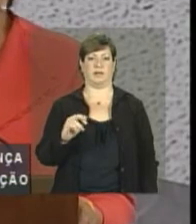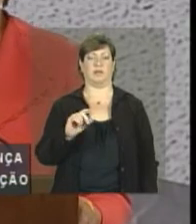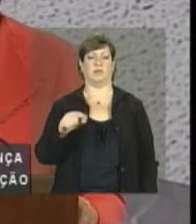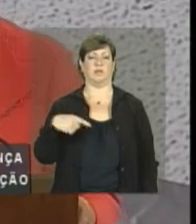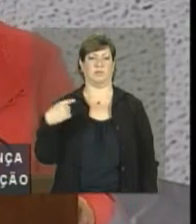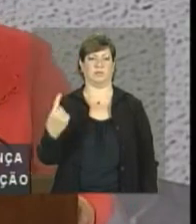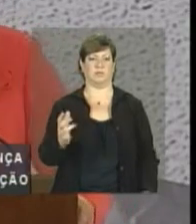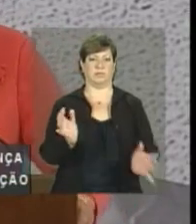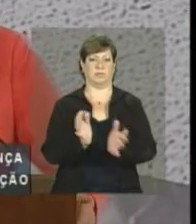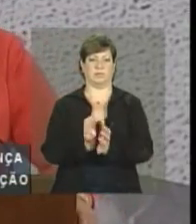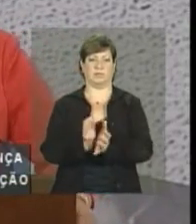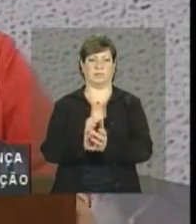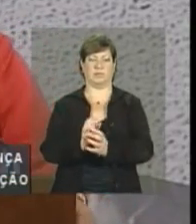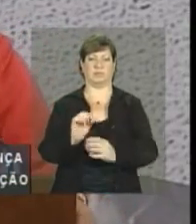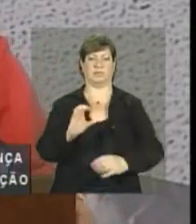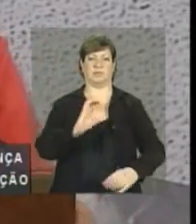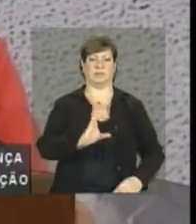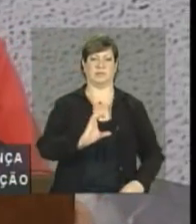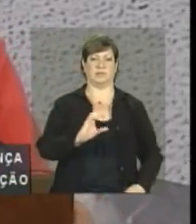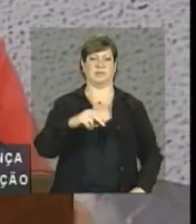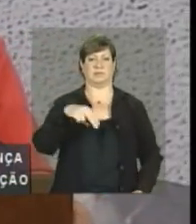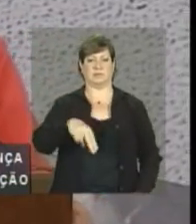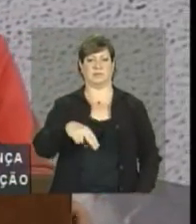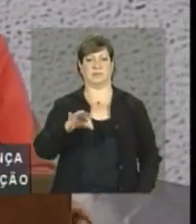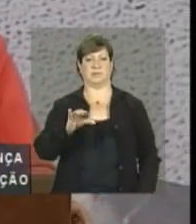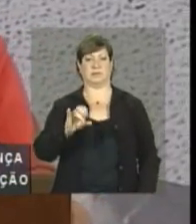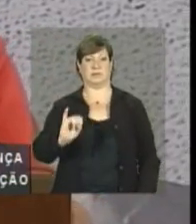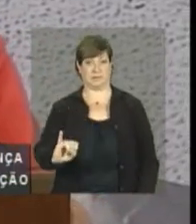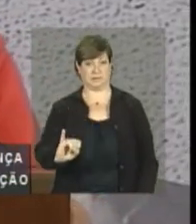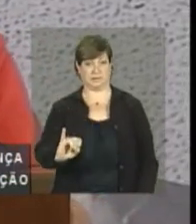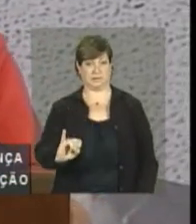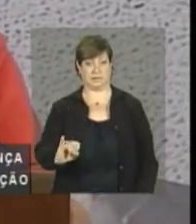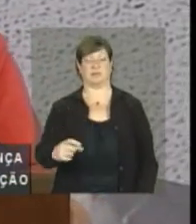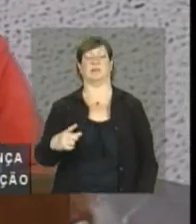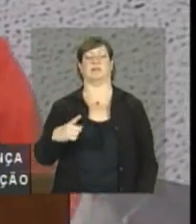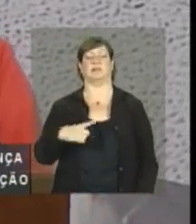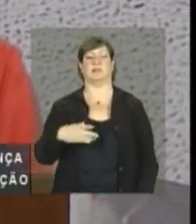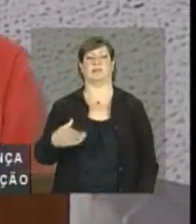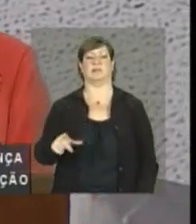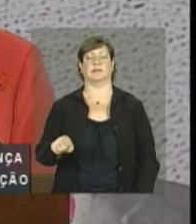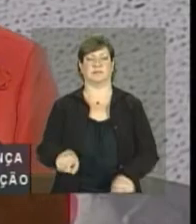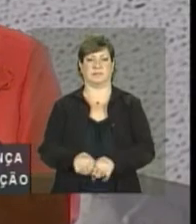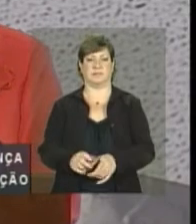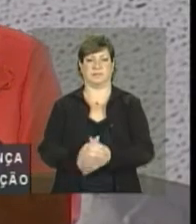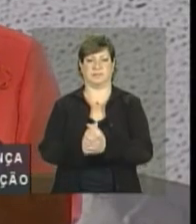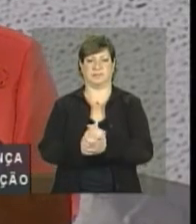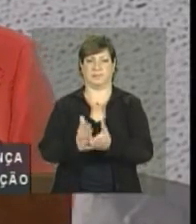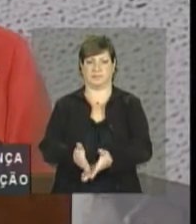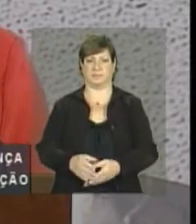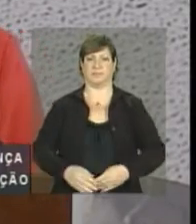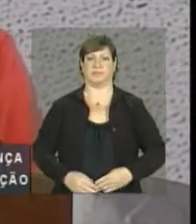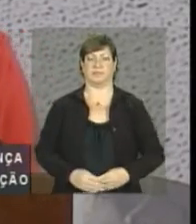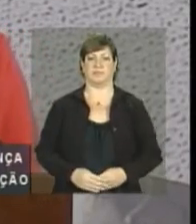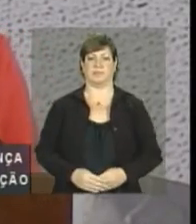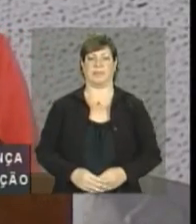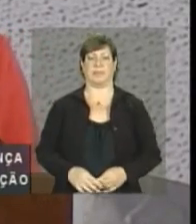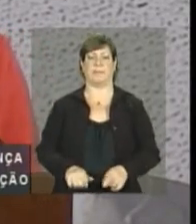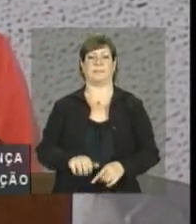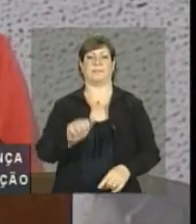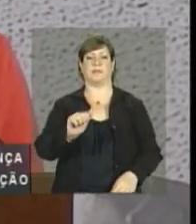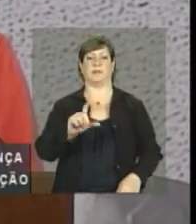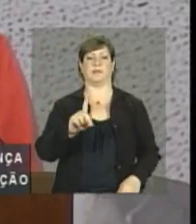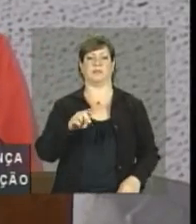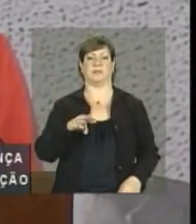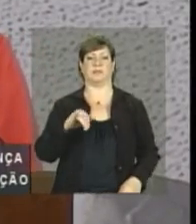Teixeira dos Santos, da CNTI, Confederação Nacional dos Trabalhadores da Indústria. Admilson